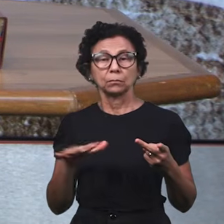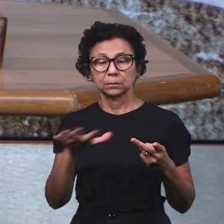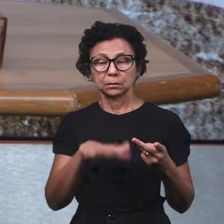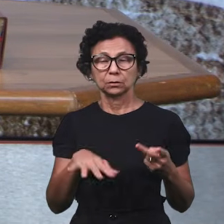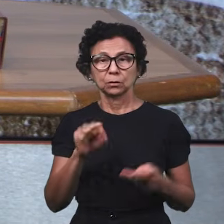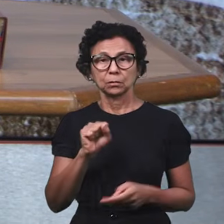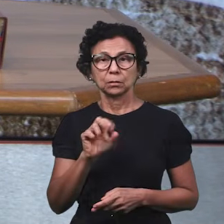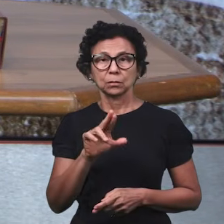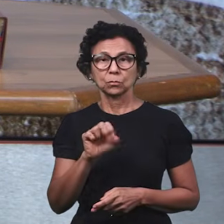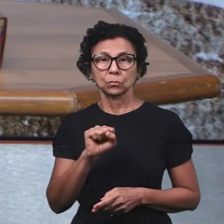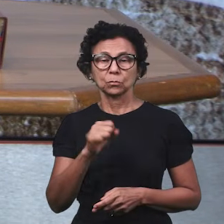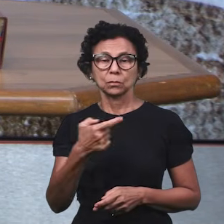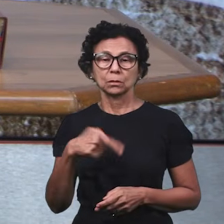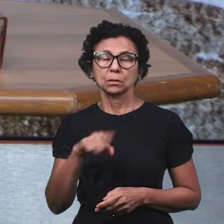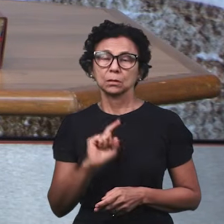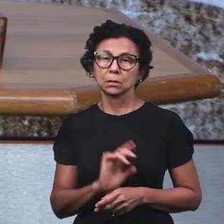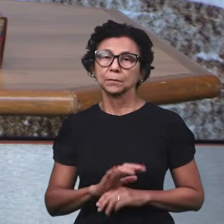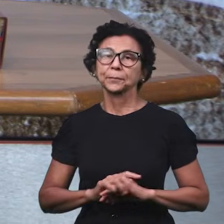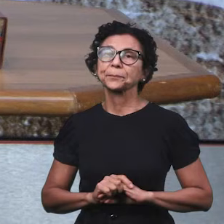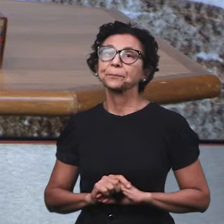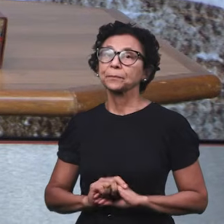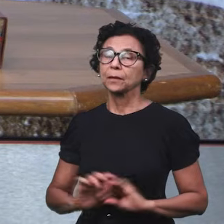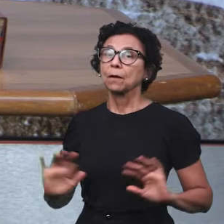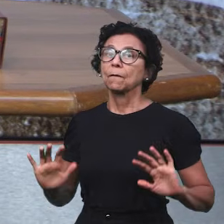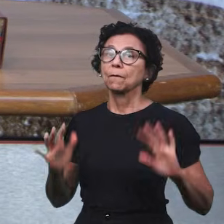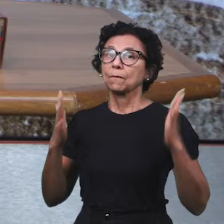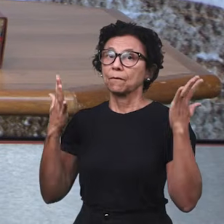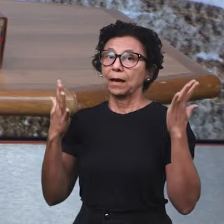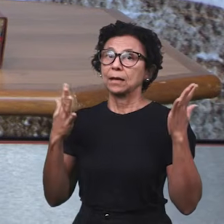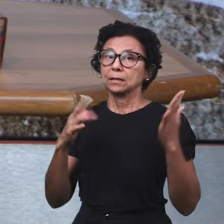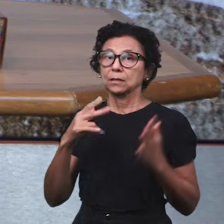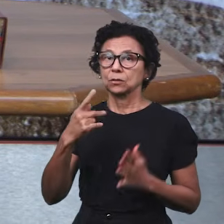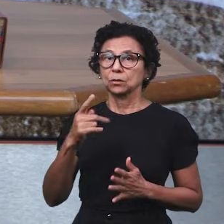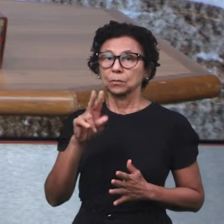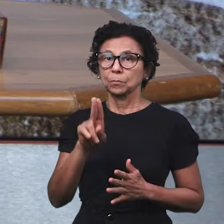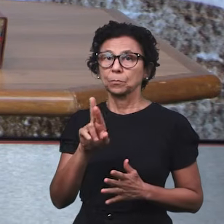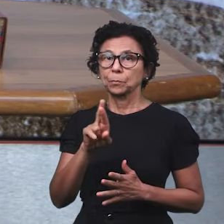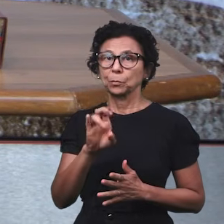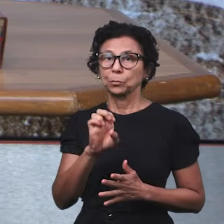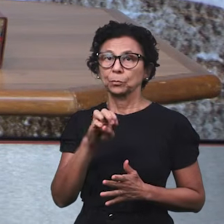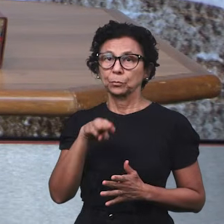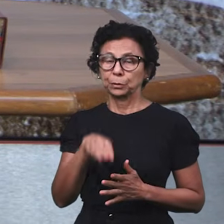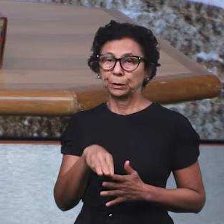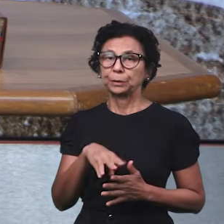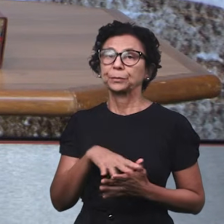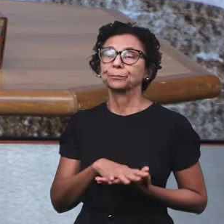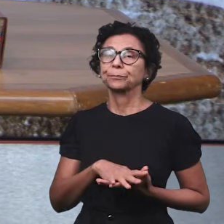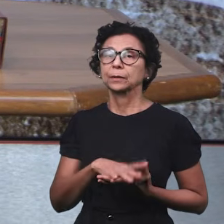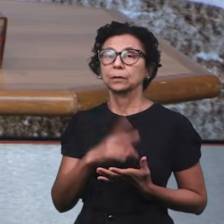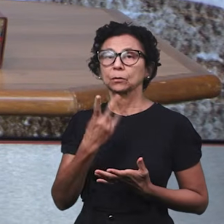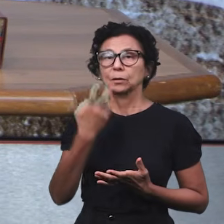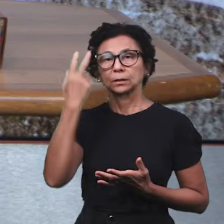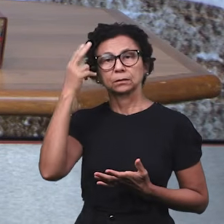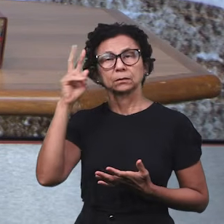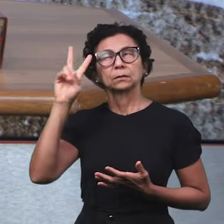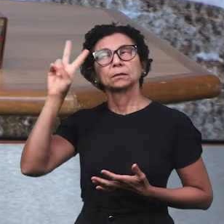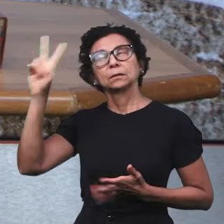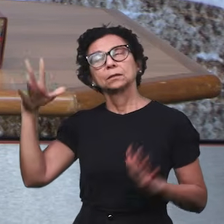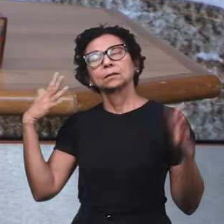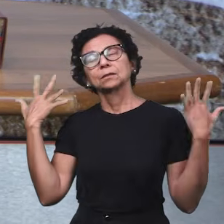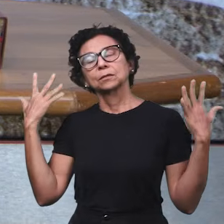ali 2 dias, a festa de Purim por 2 dias, em que os judeus comemoravam esse